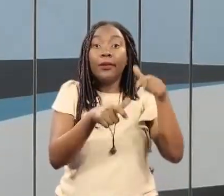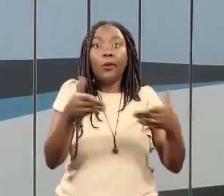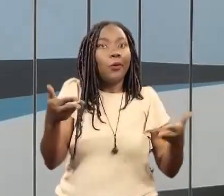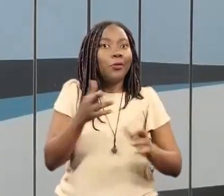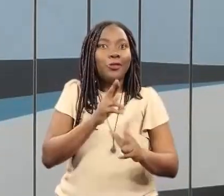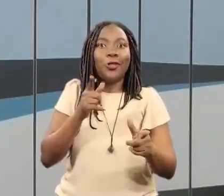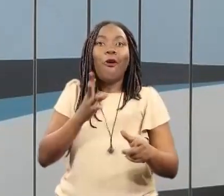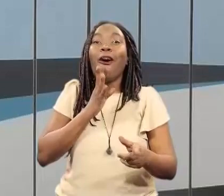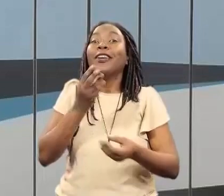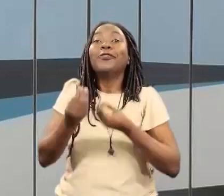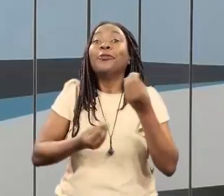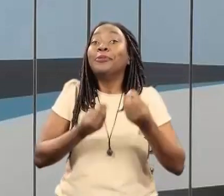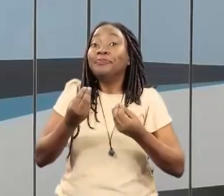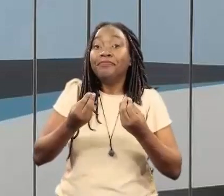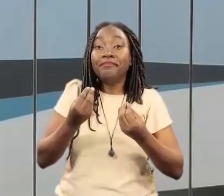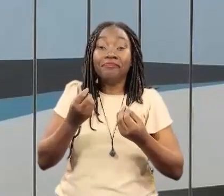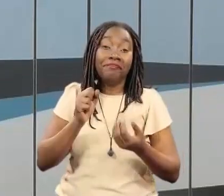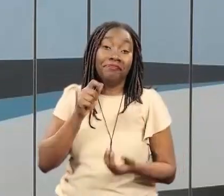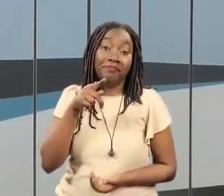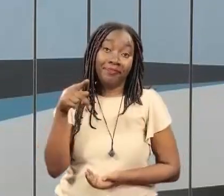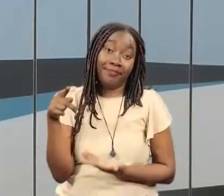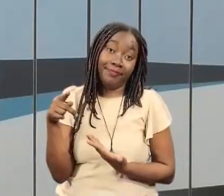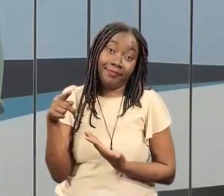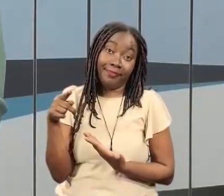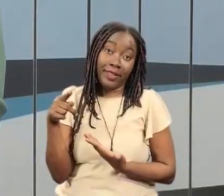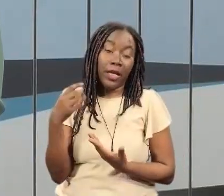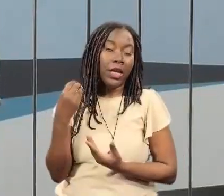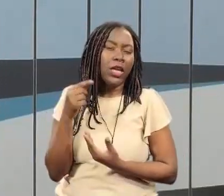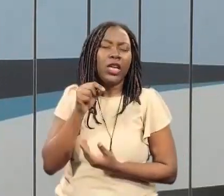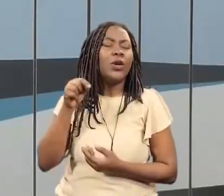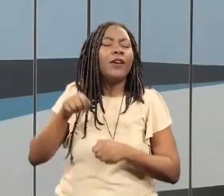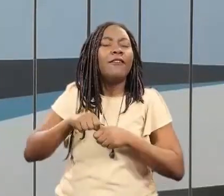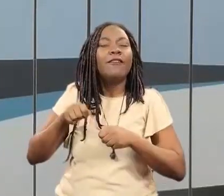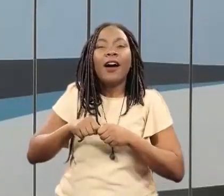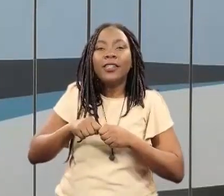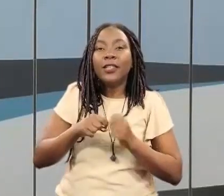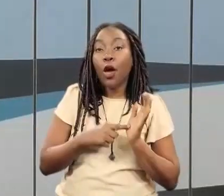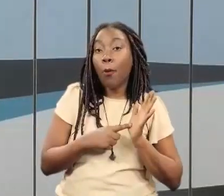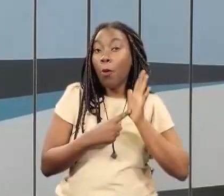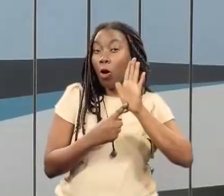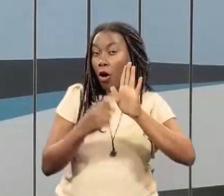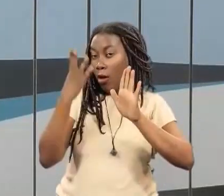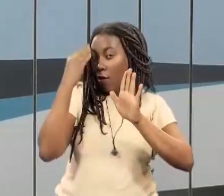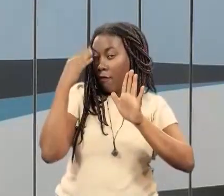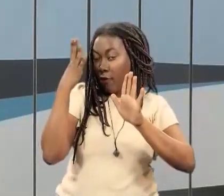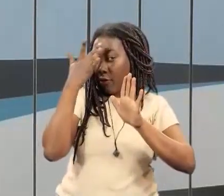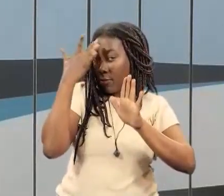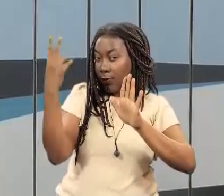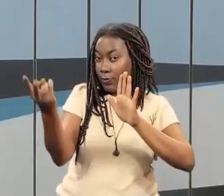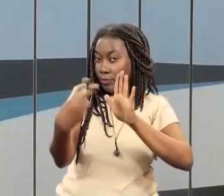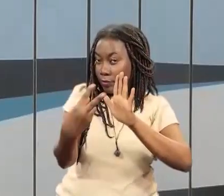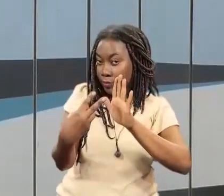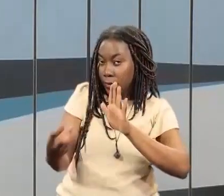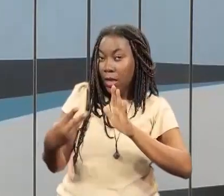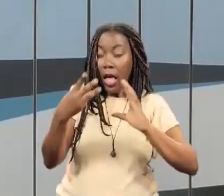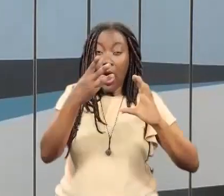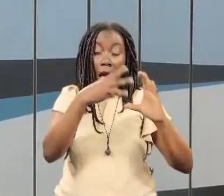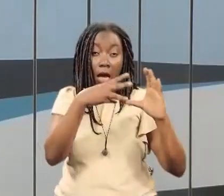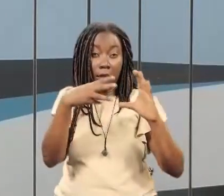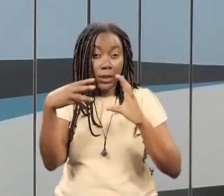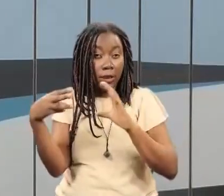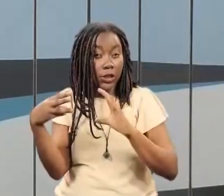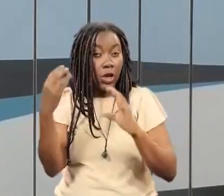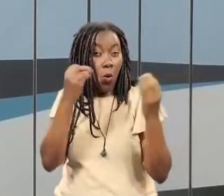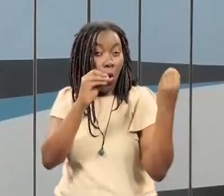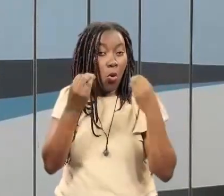conhecemos pessoas como? Por aplicativos. E o que eles fazem? Eles mostram as fotos das pessoas, características ali que a pessoa coloca